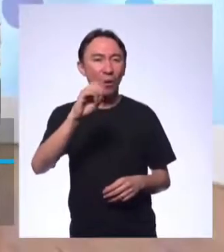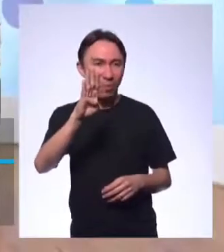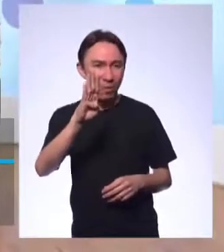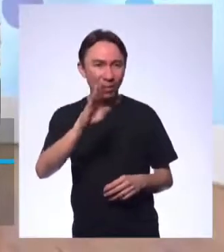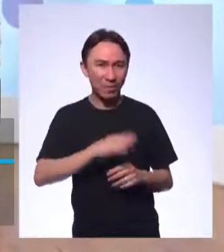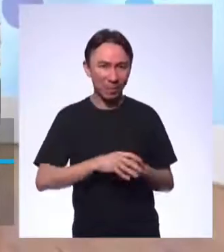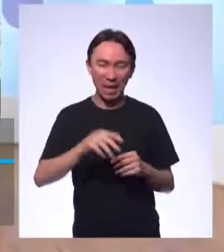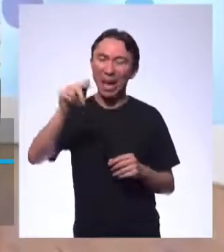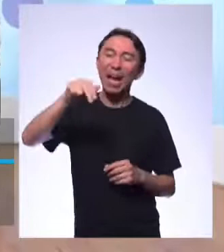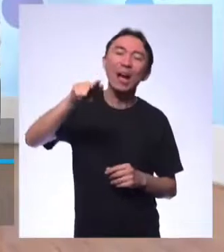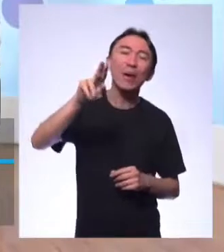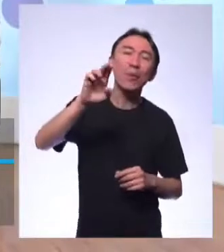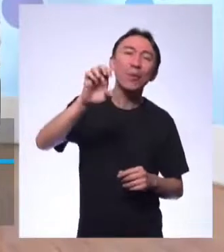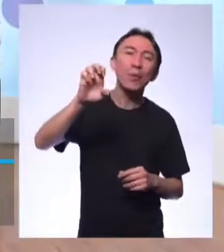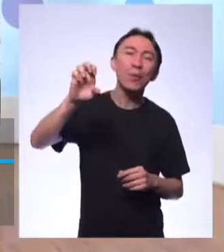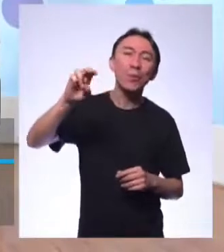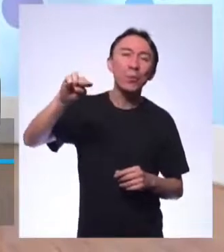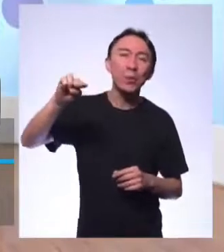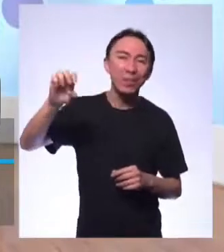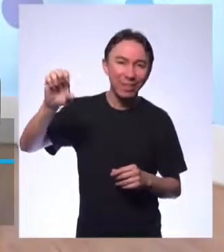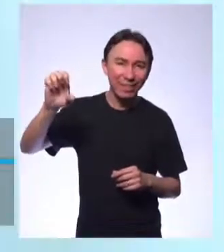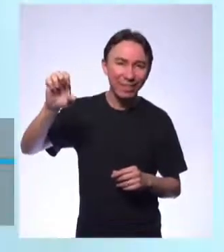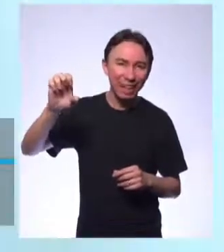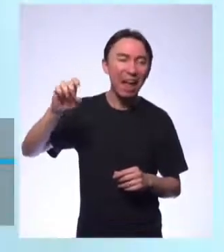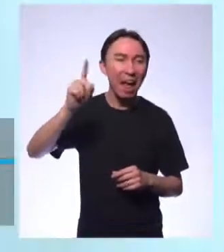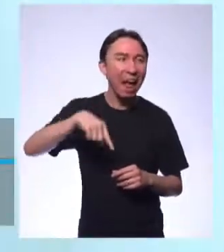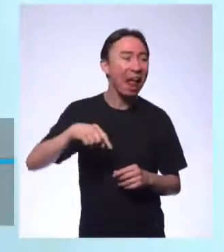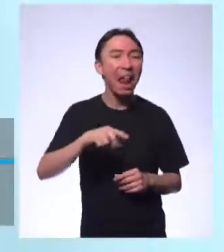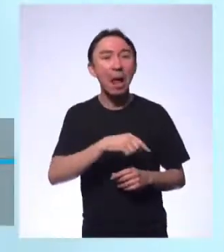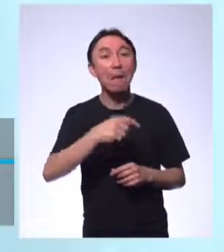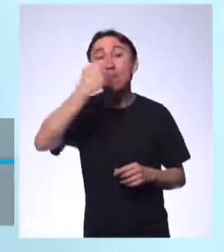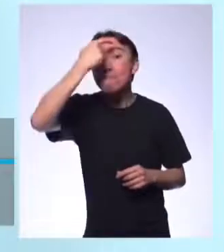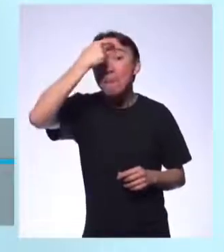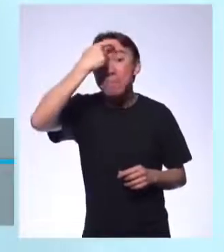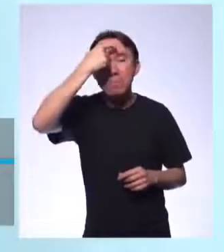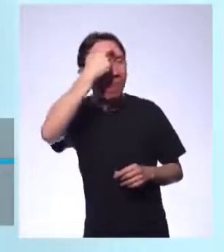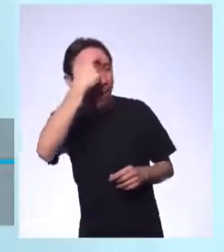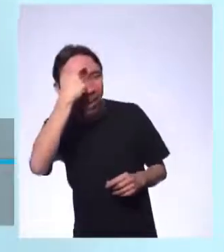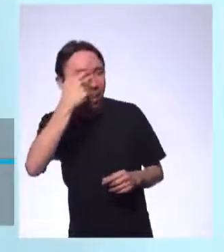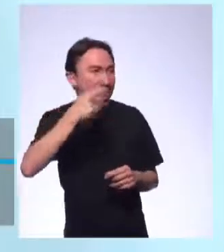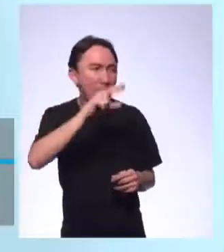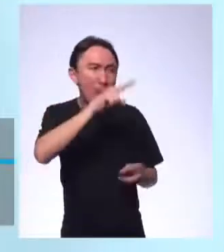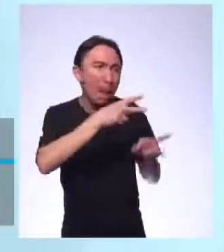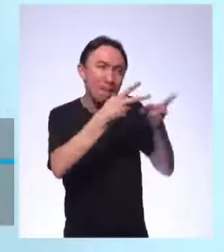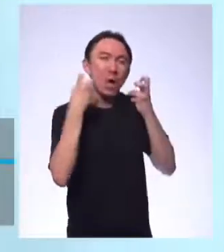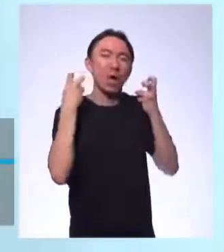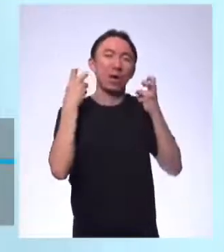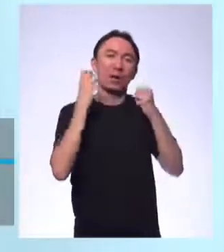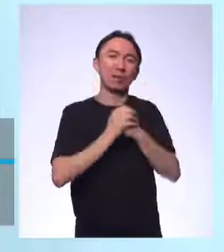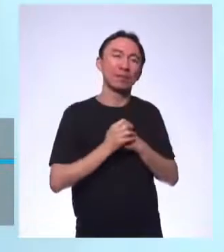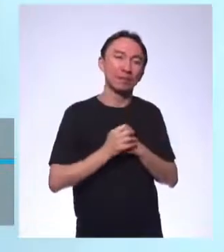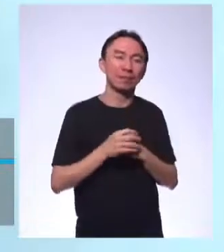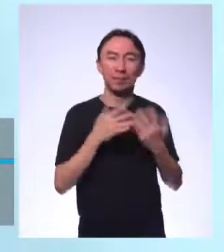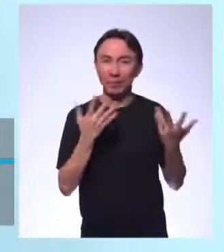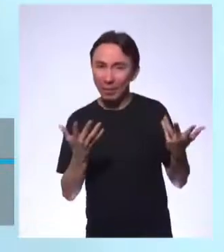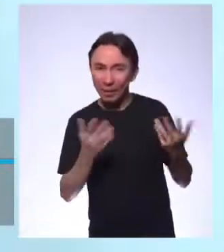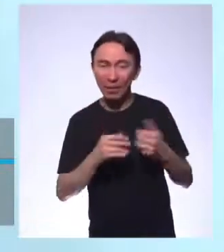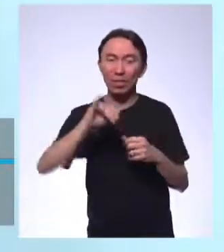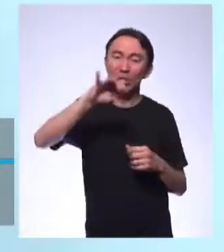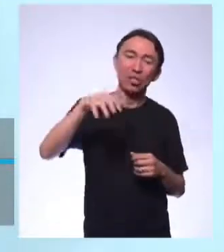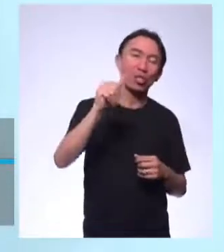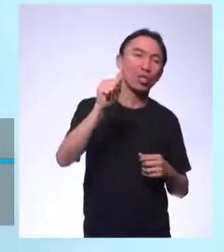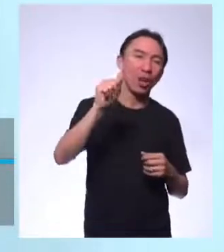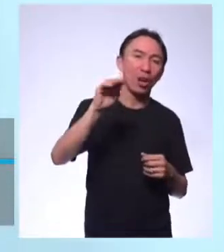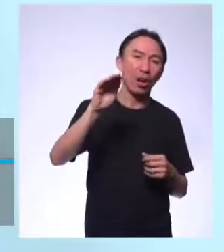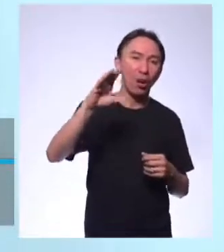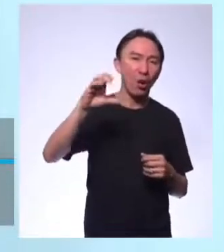mesmo, a Queenie que lê as mentes. Então, Milena, foi isso aí, obrigado. retomando, Nietzsche é aquele que é atrapalhado, que é o herói atrapalhado, aí tem